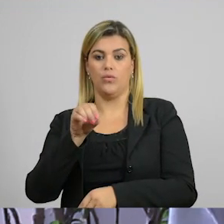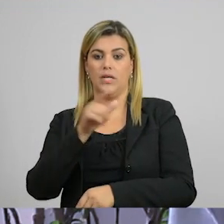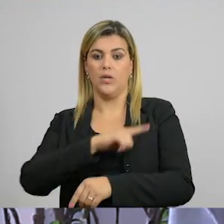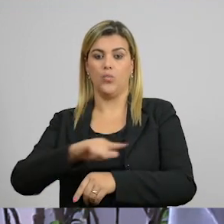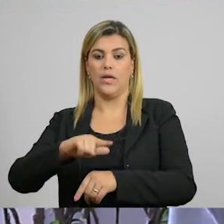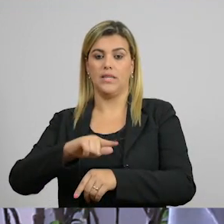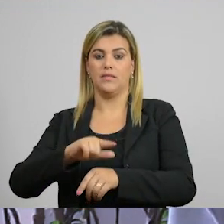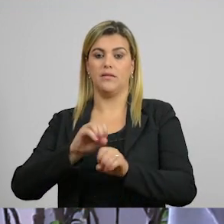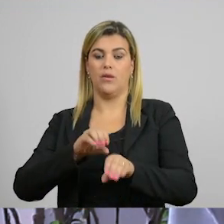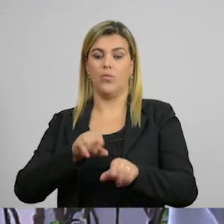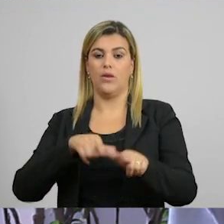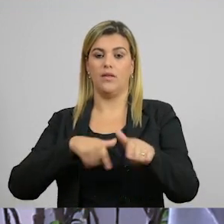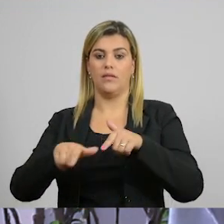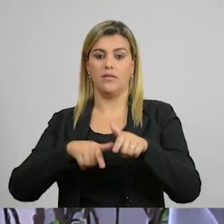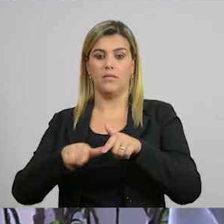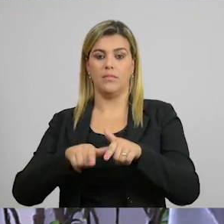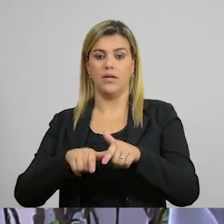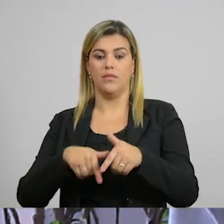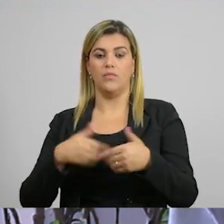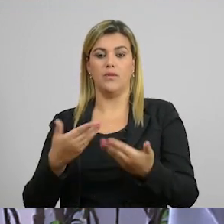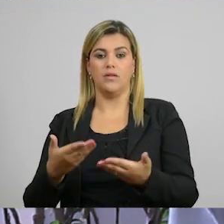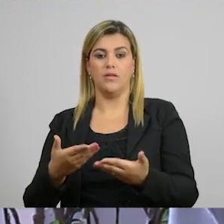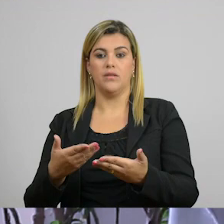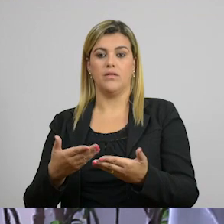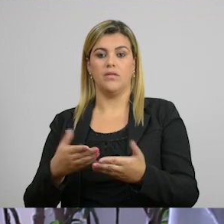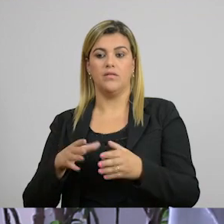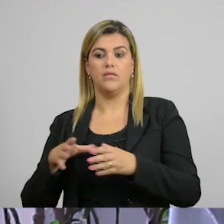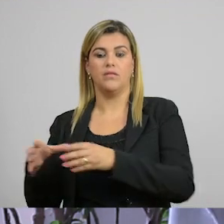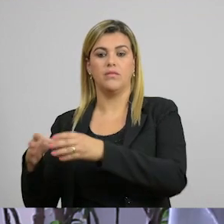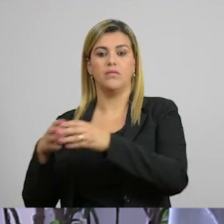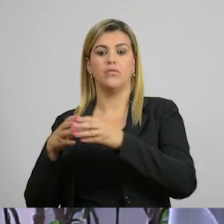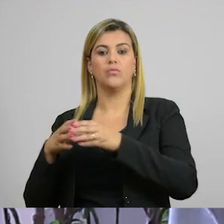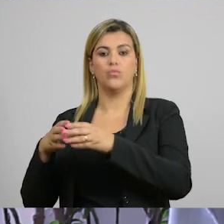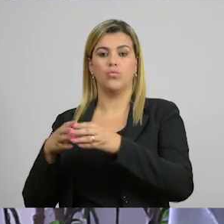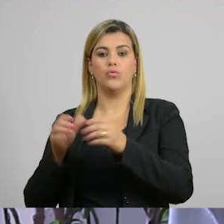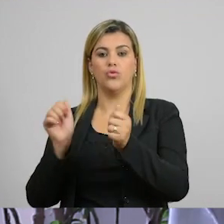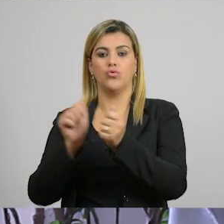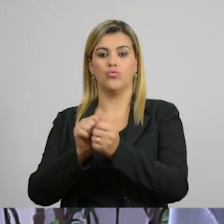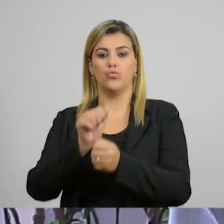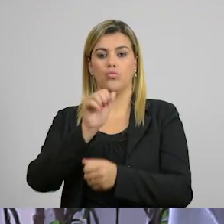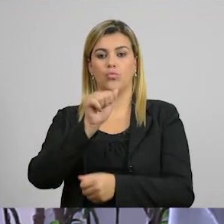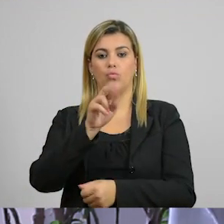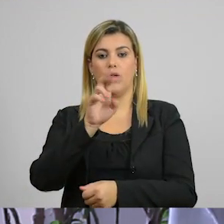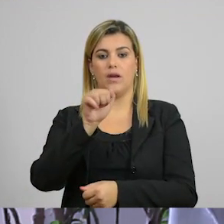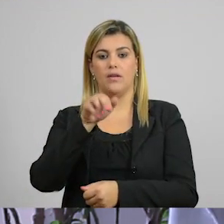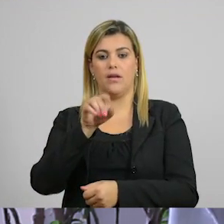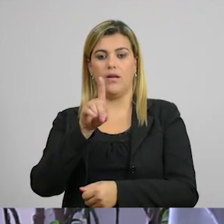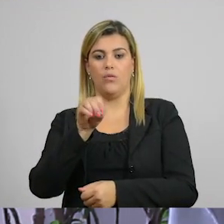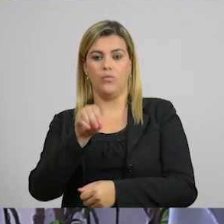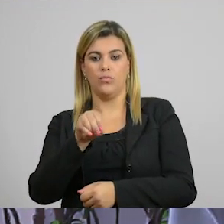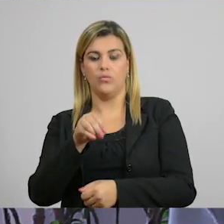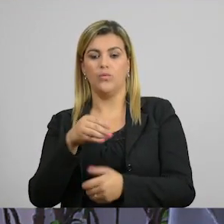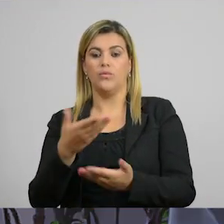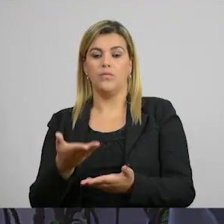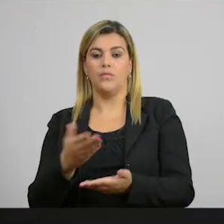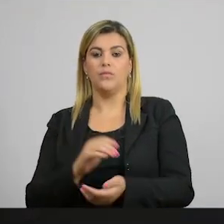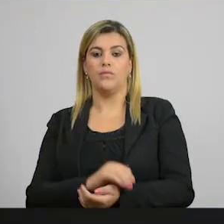Educação e Trabalho. Aí passamos a trabalhar basicamente com o Arnaldo Prieto.